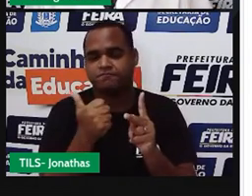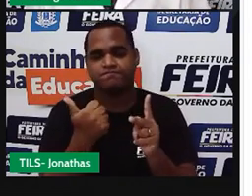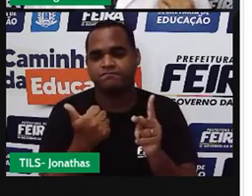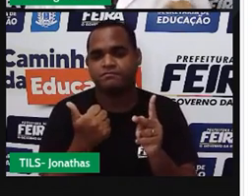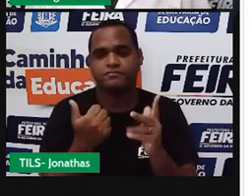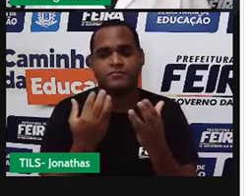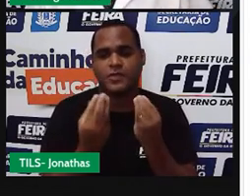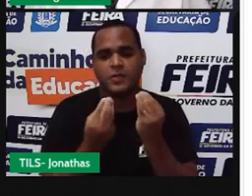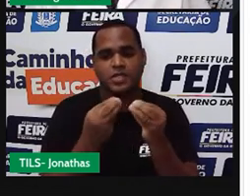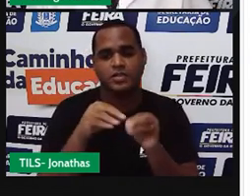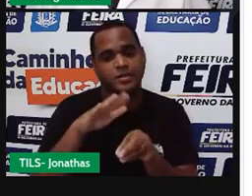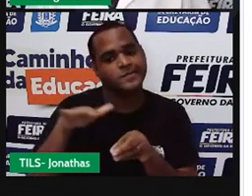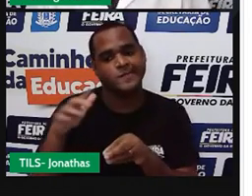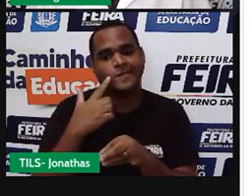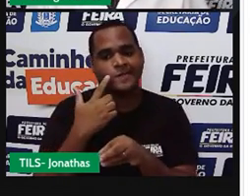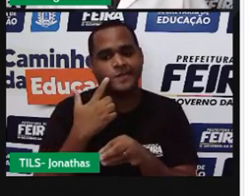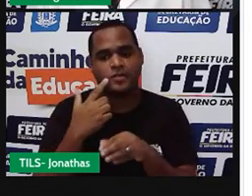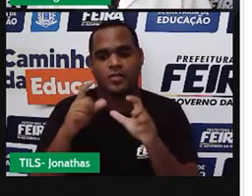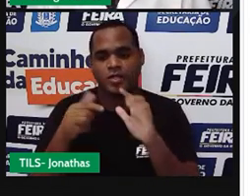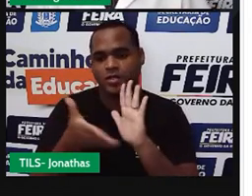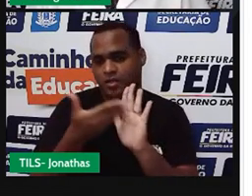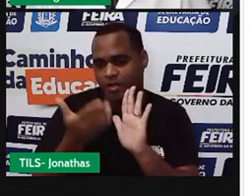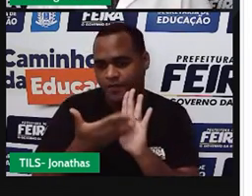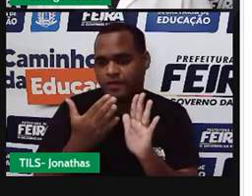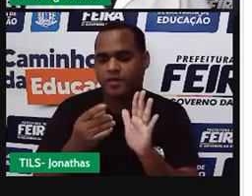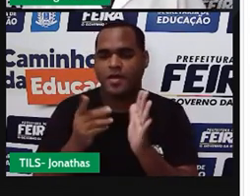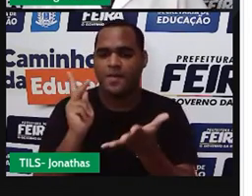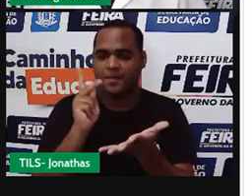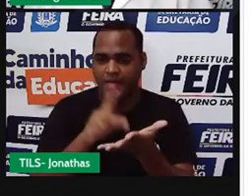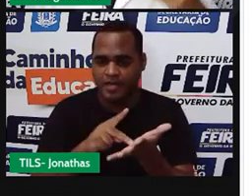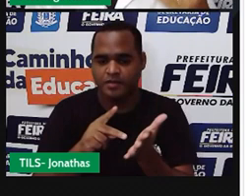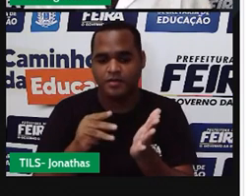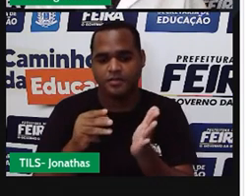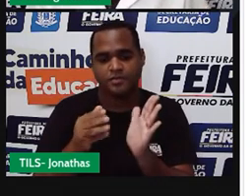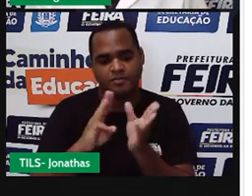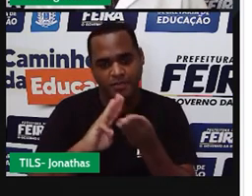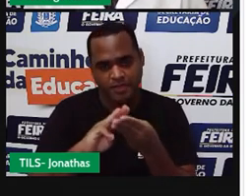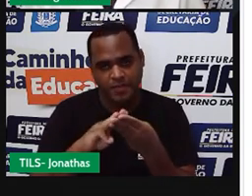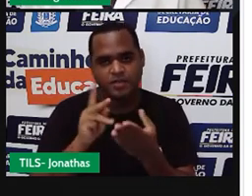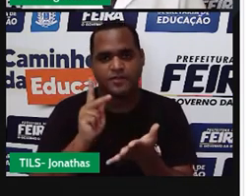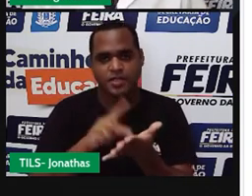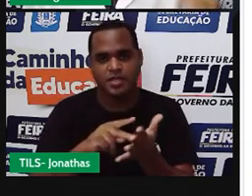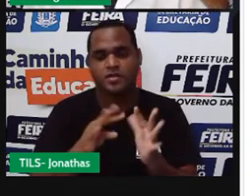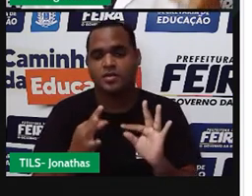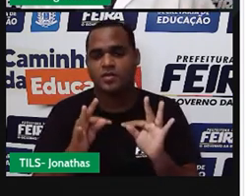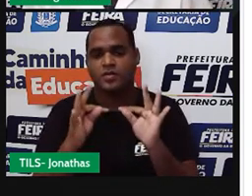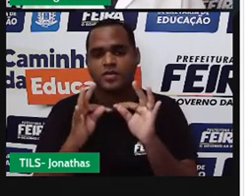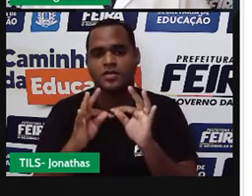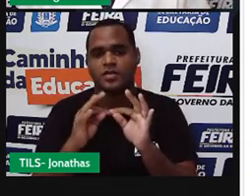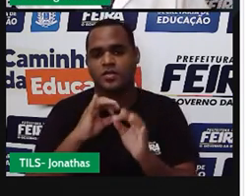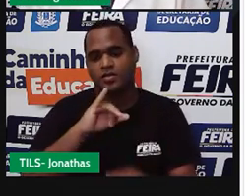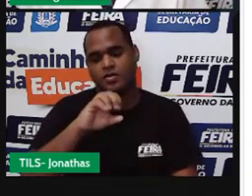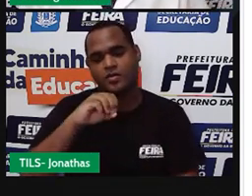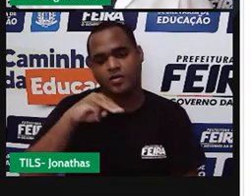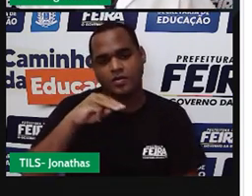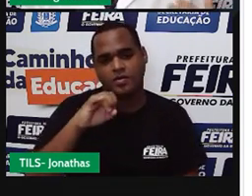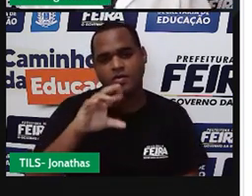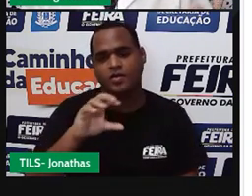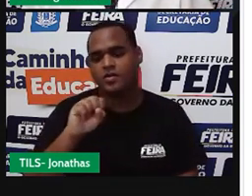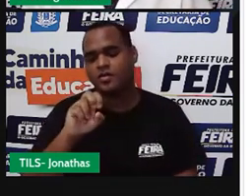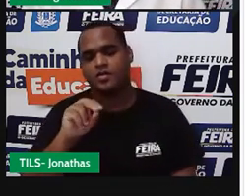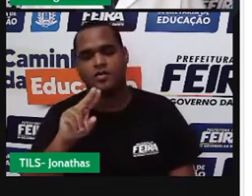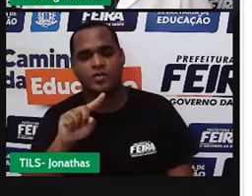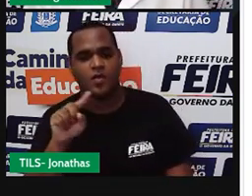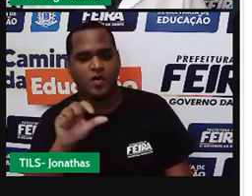situação que eu também tirei do mesmo livro matemática realidade tecnologia autor Joamir Souza Editora FTD